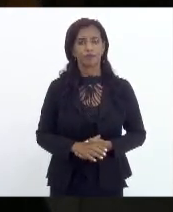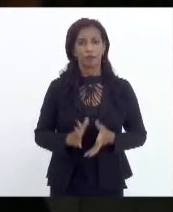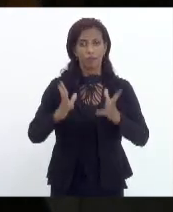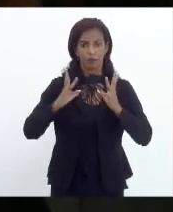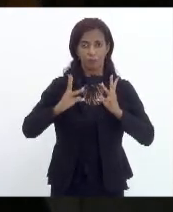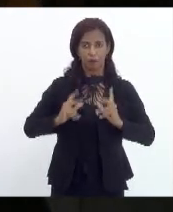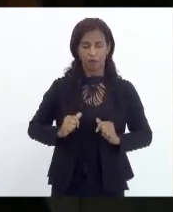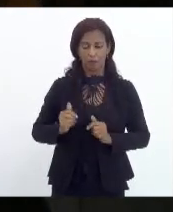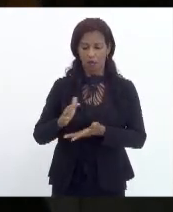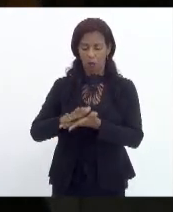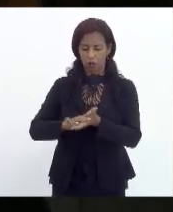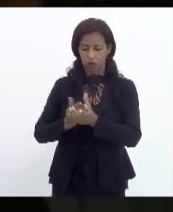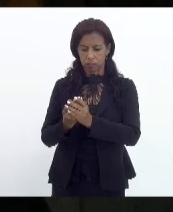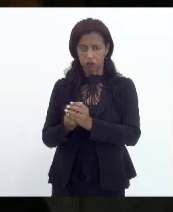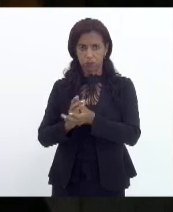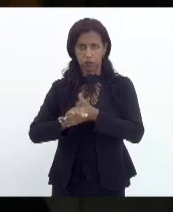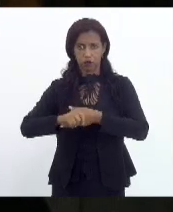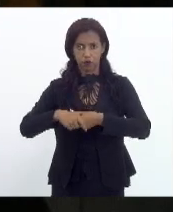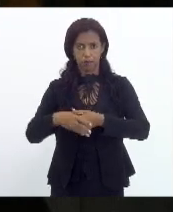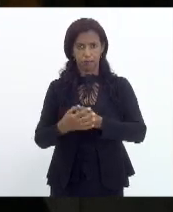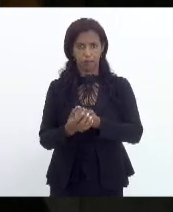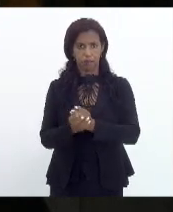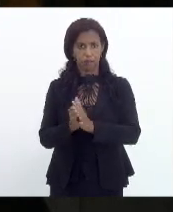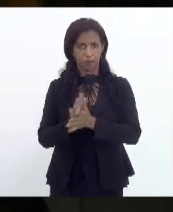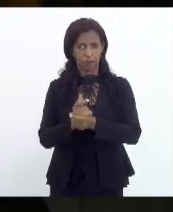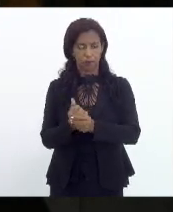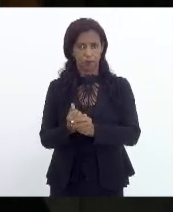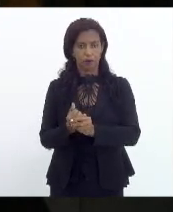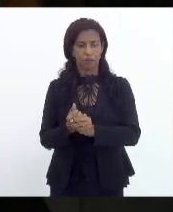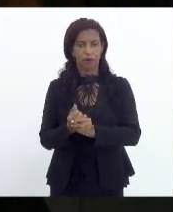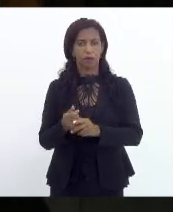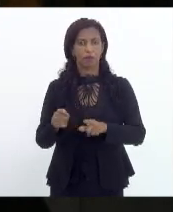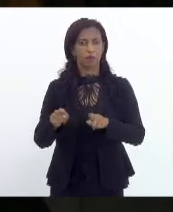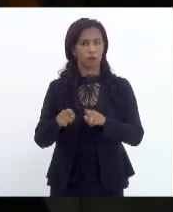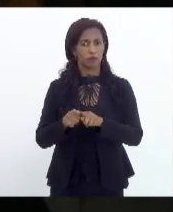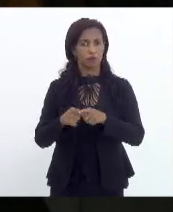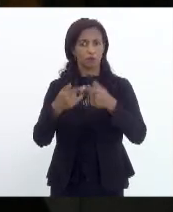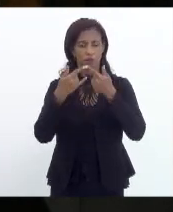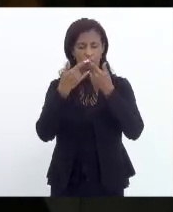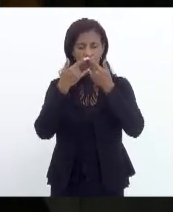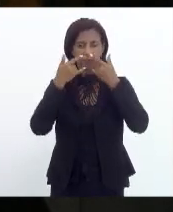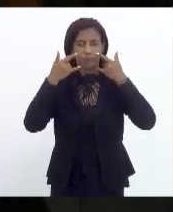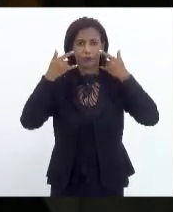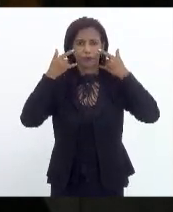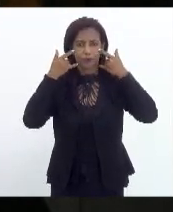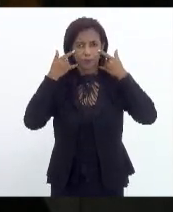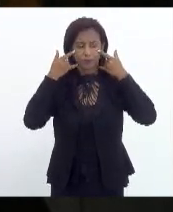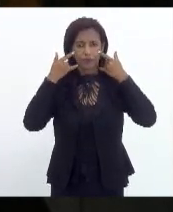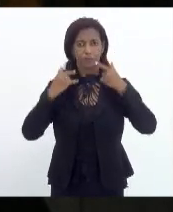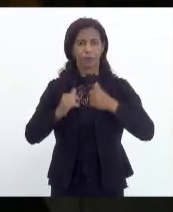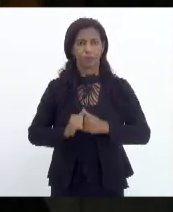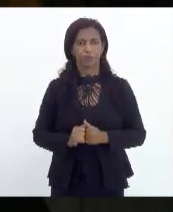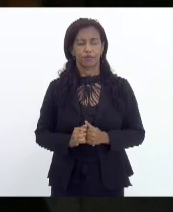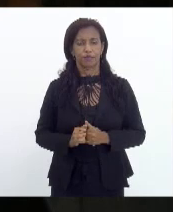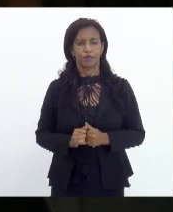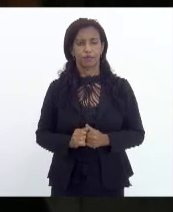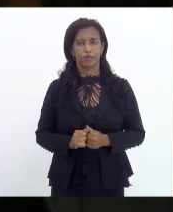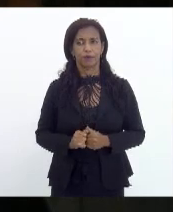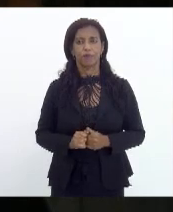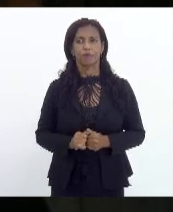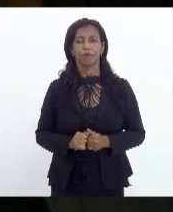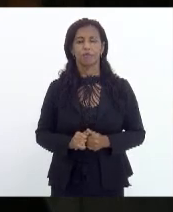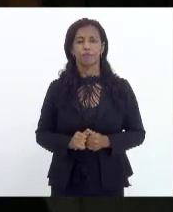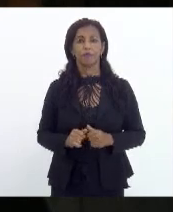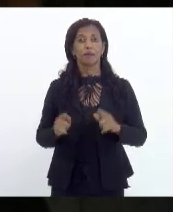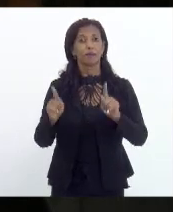limpeza das mãos o uso de máscaras versus